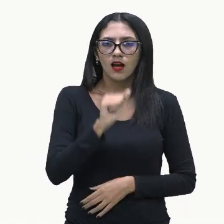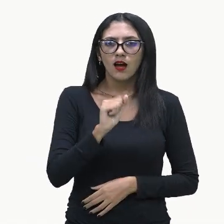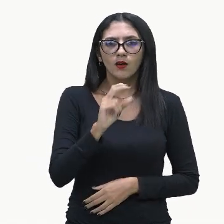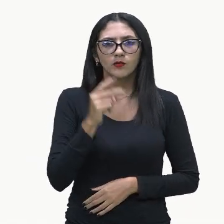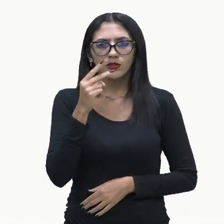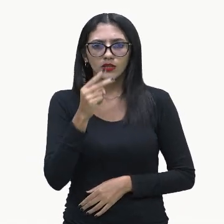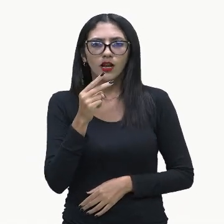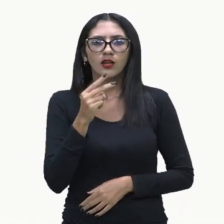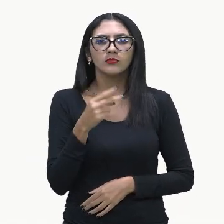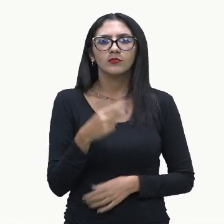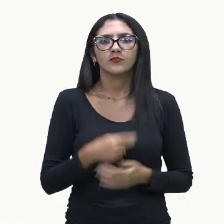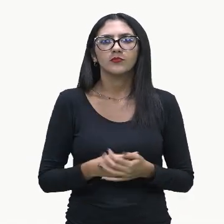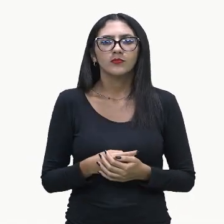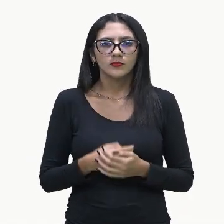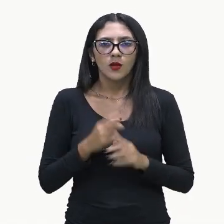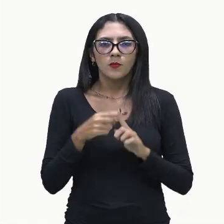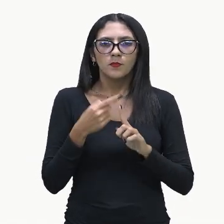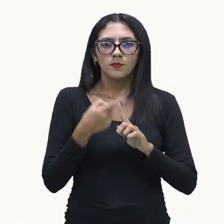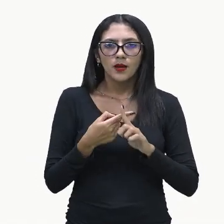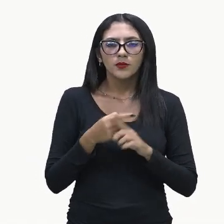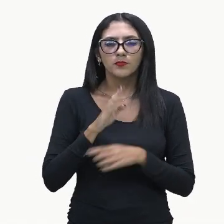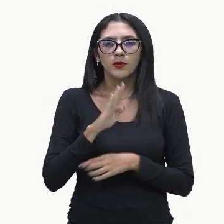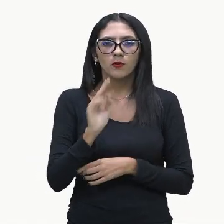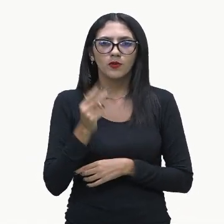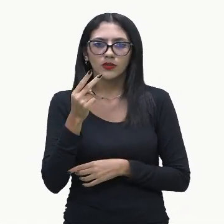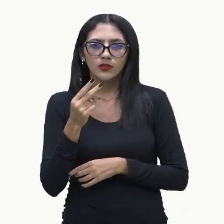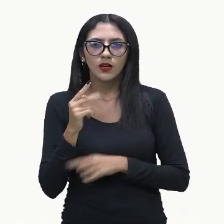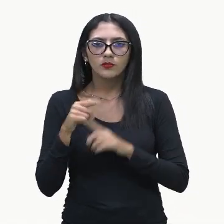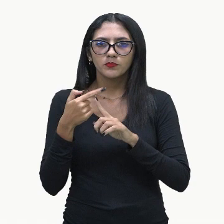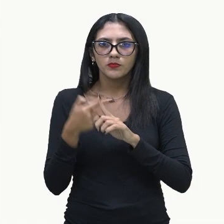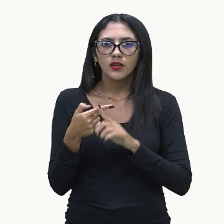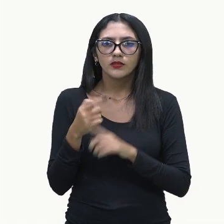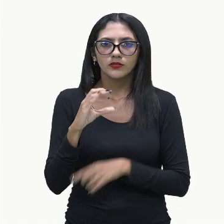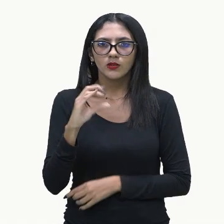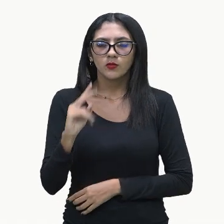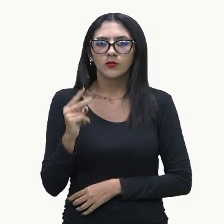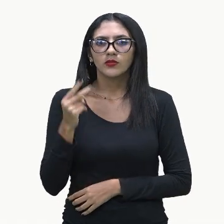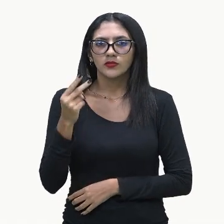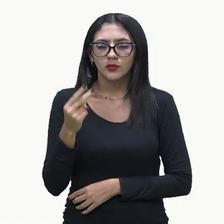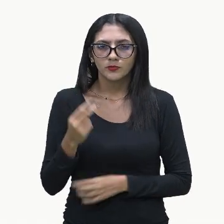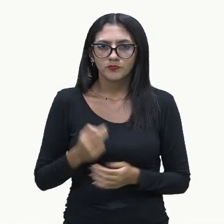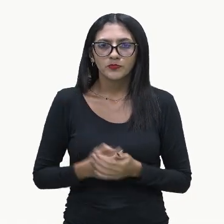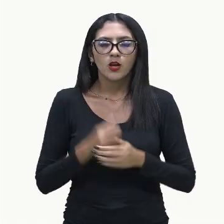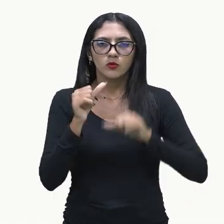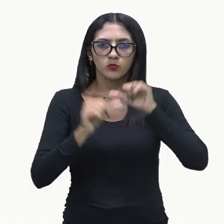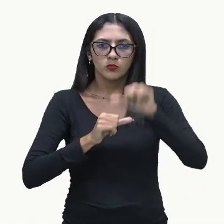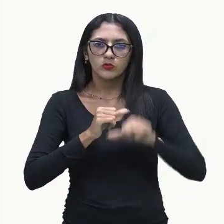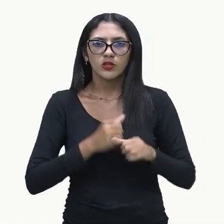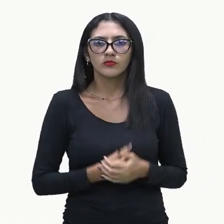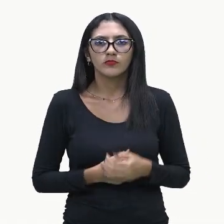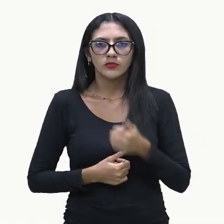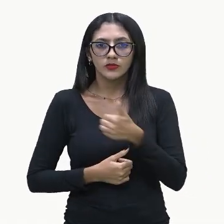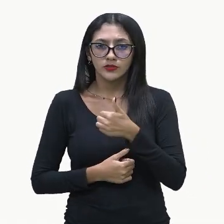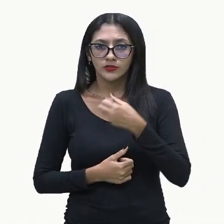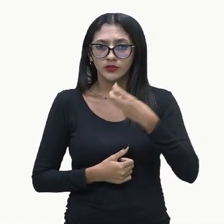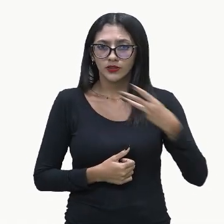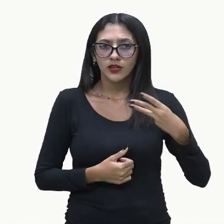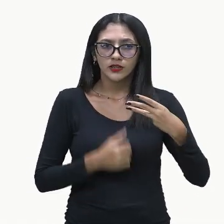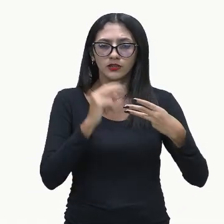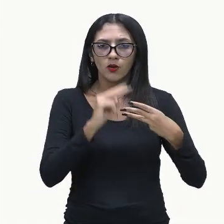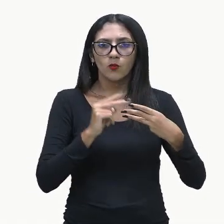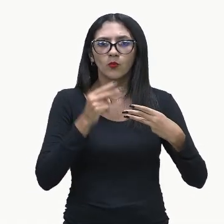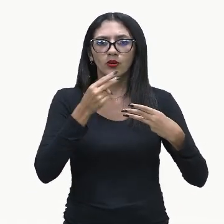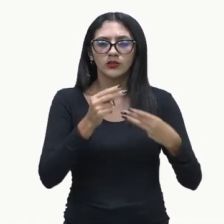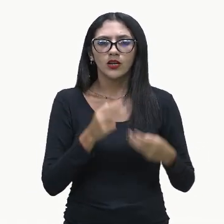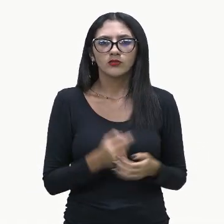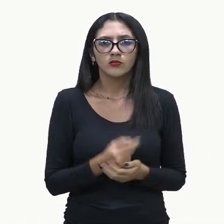quadrado. Meu A é 13, então 13 ao quadrado. B eu não sei, então é